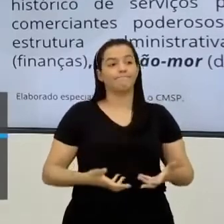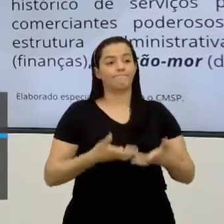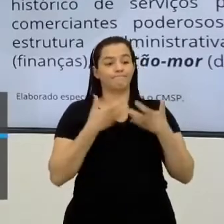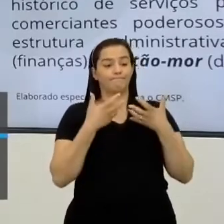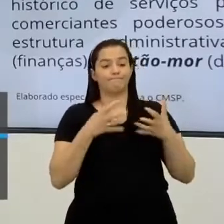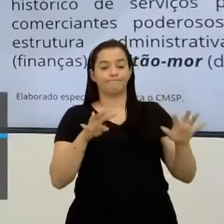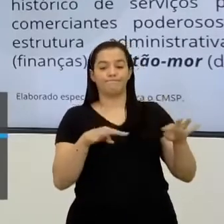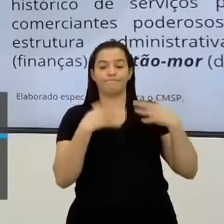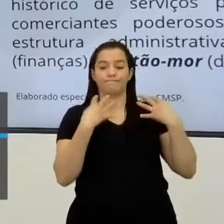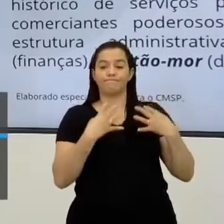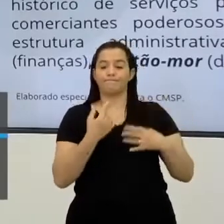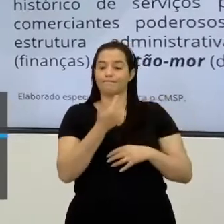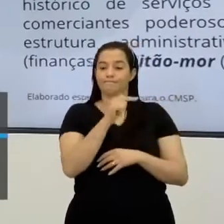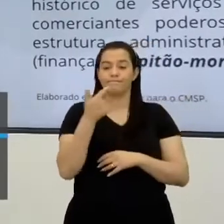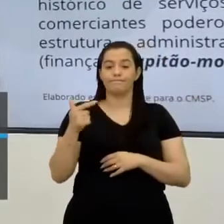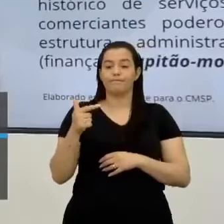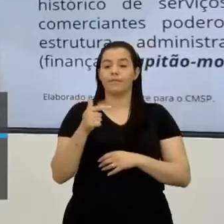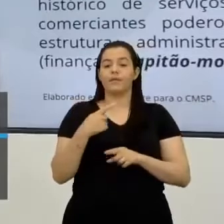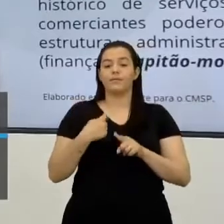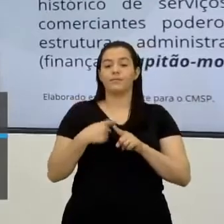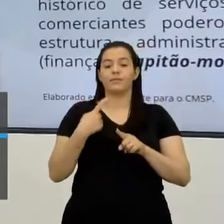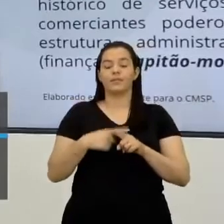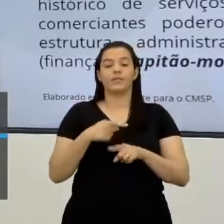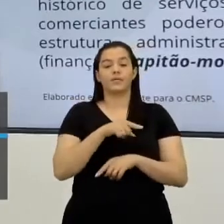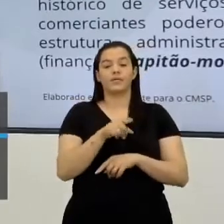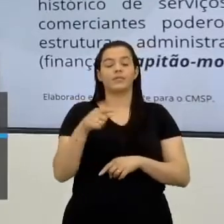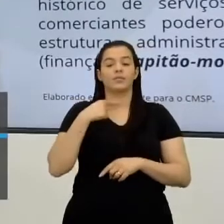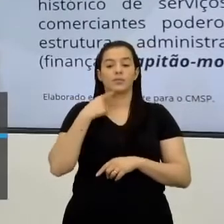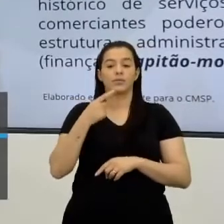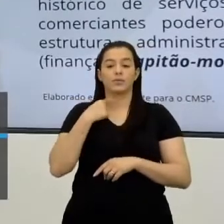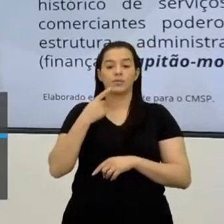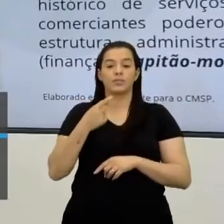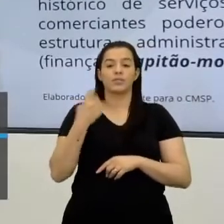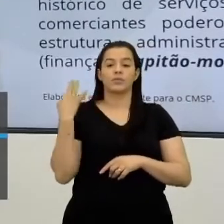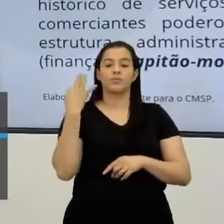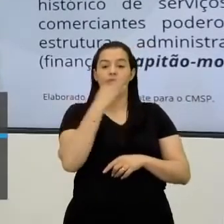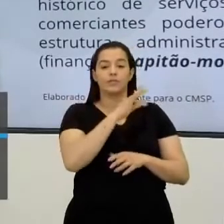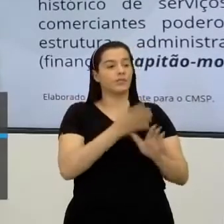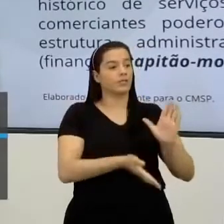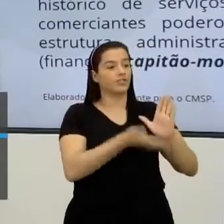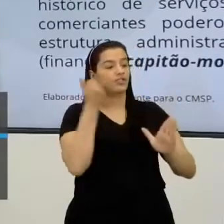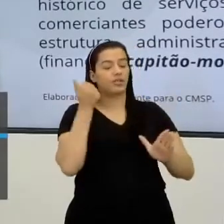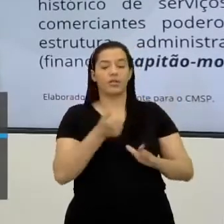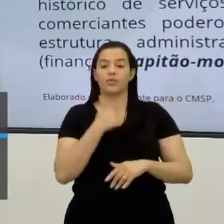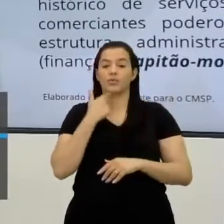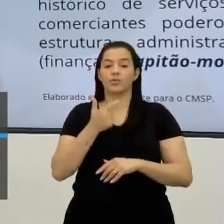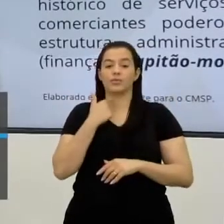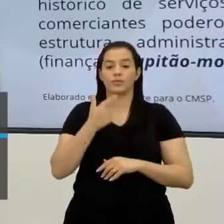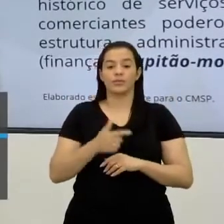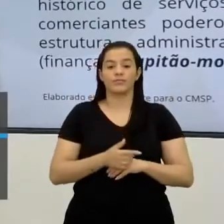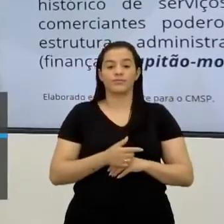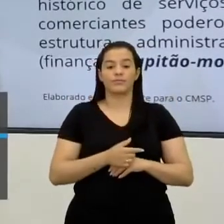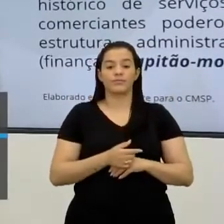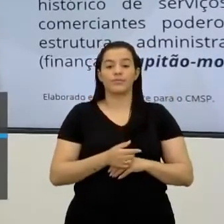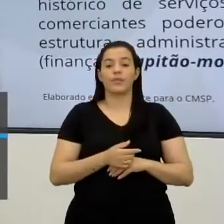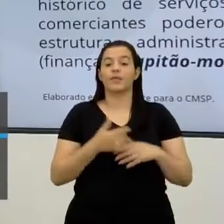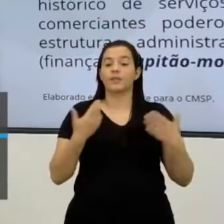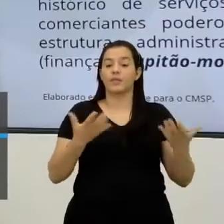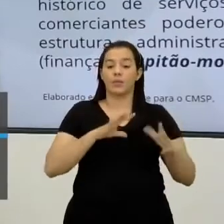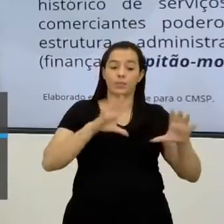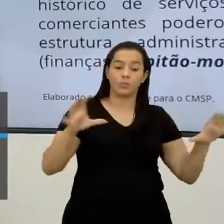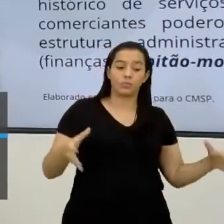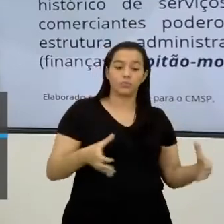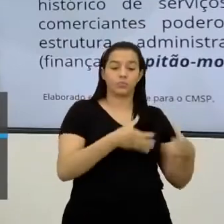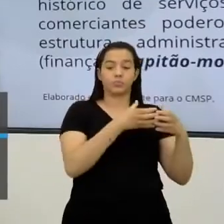prestígio, porque ele não conseguiu retirar os franceses da Baía de Guanabara. Então imaginem vocês, uma